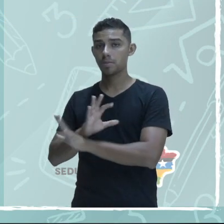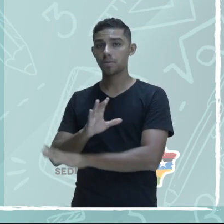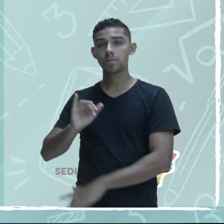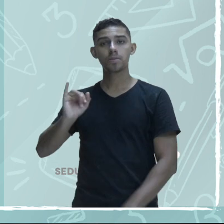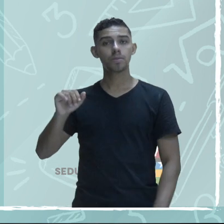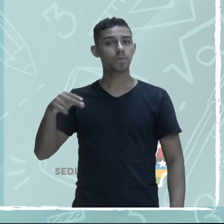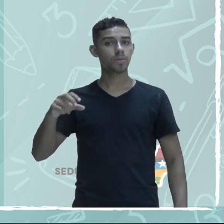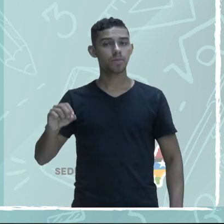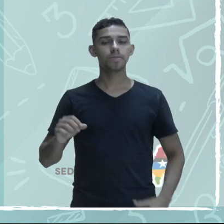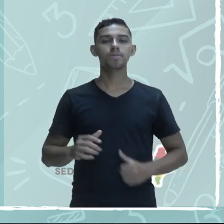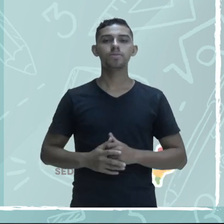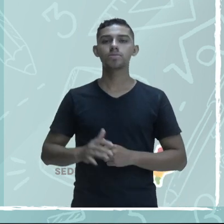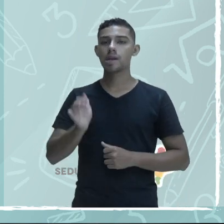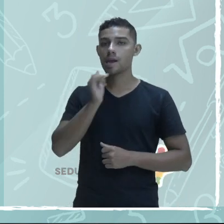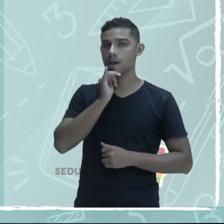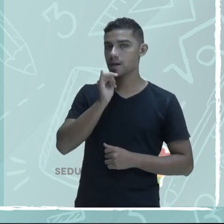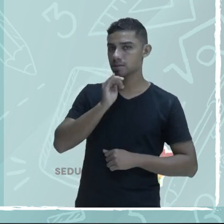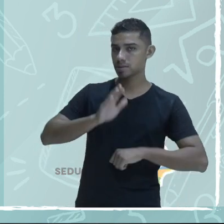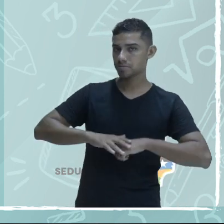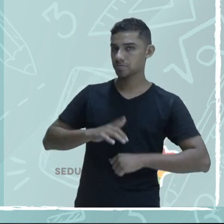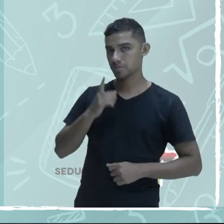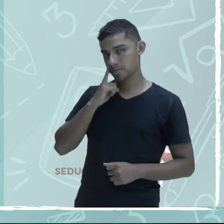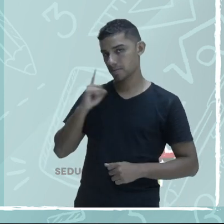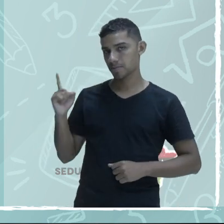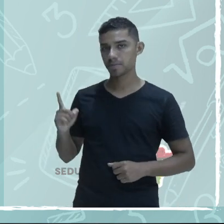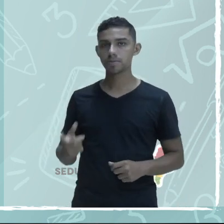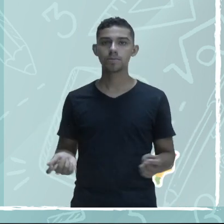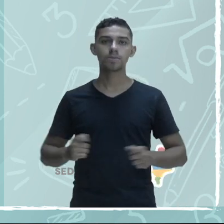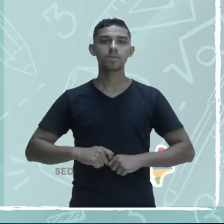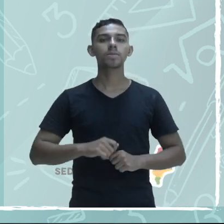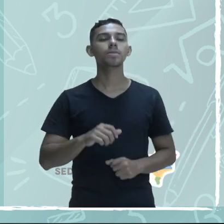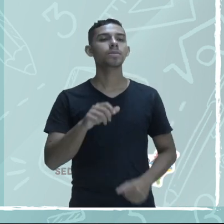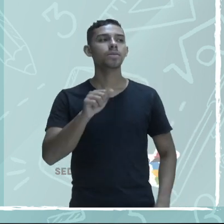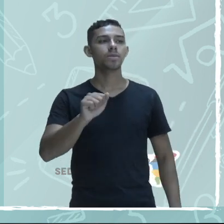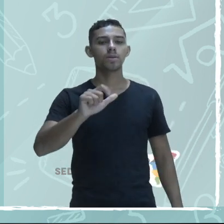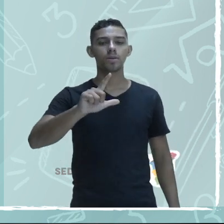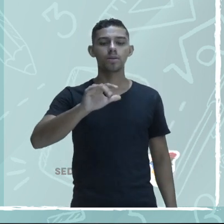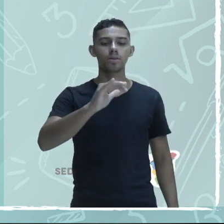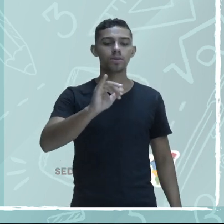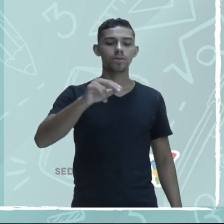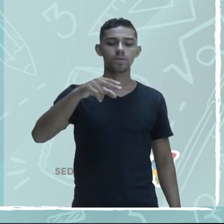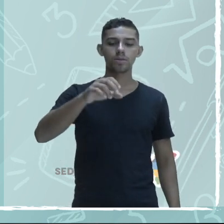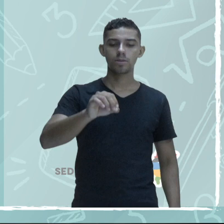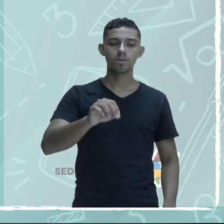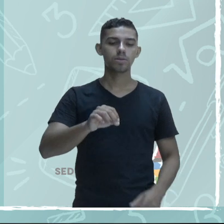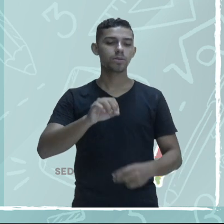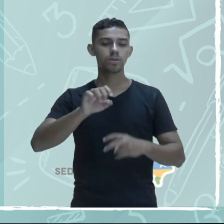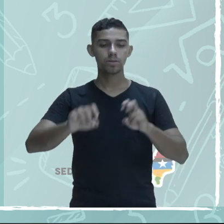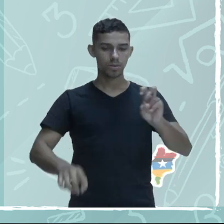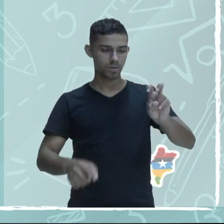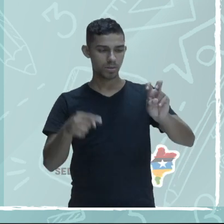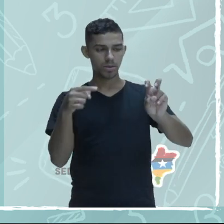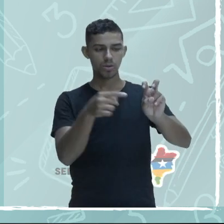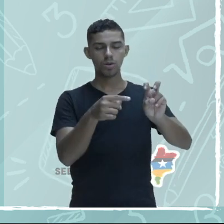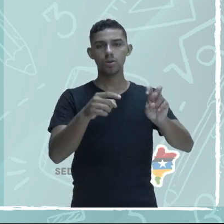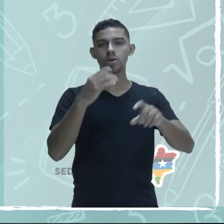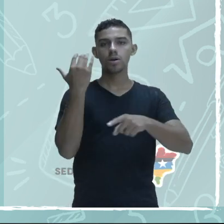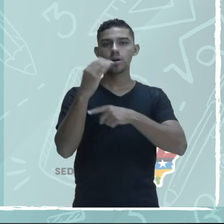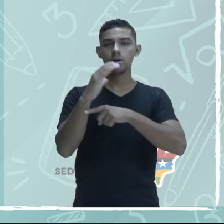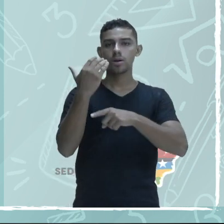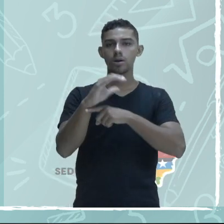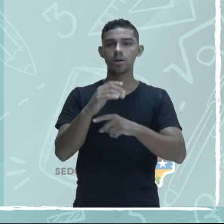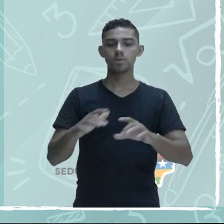Mais um exemplo aqui, eu tenho um alcino de 5 carbonos. Então, a ligação tripla,